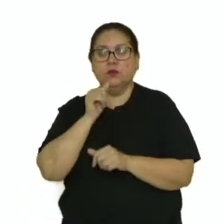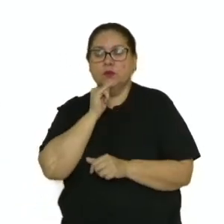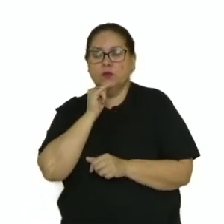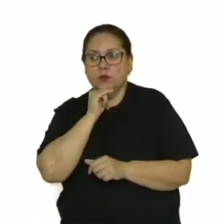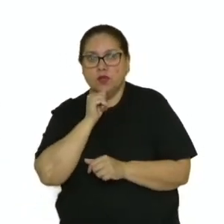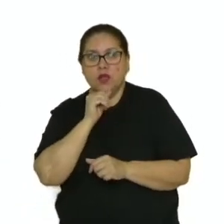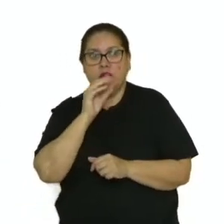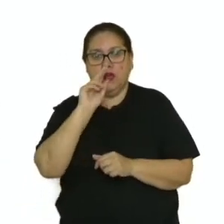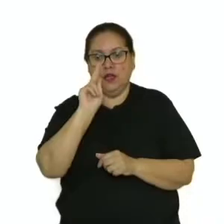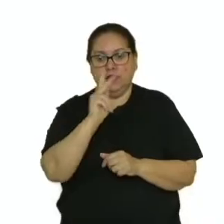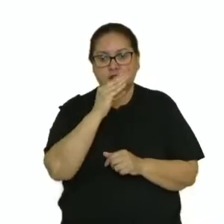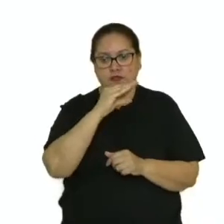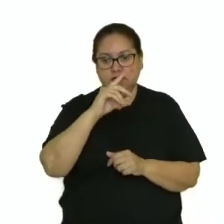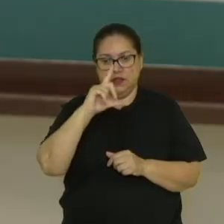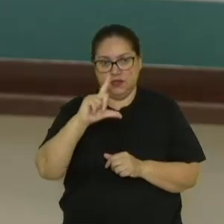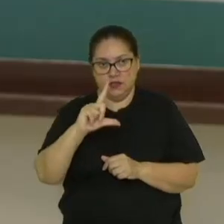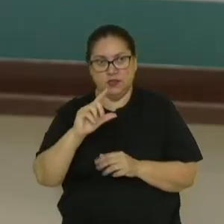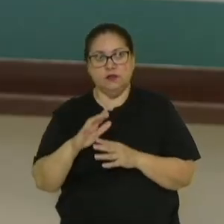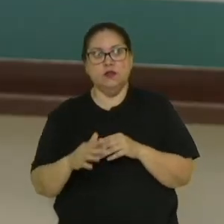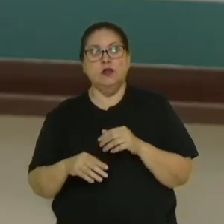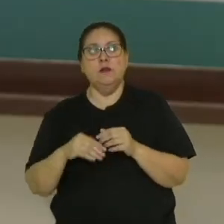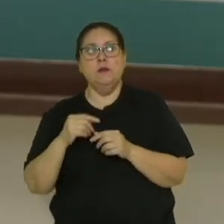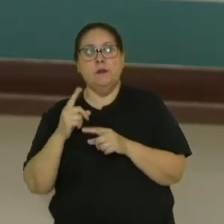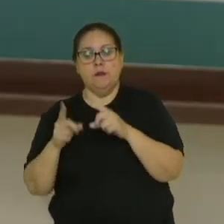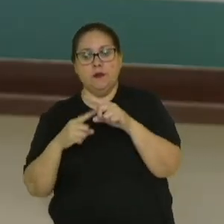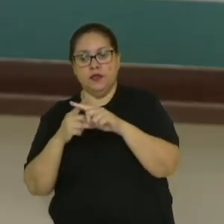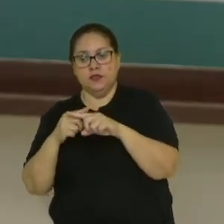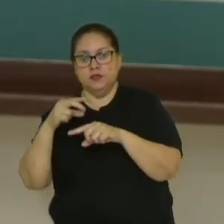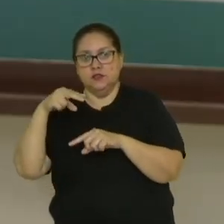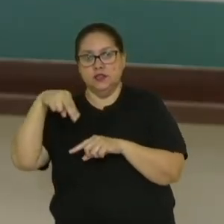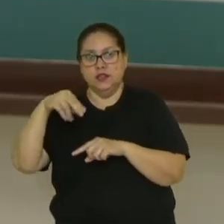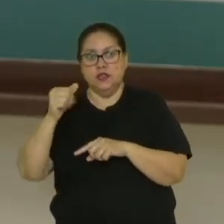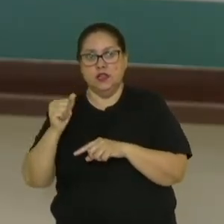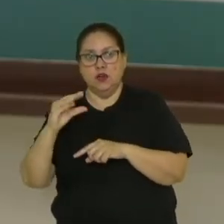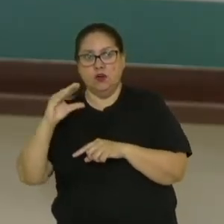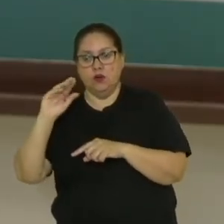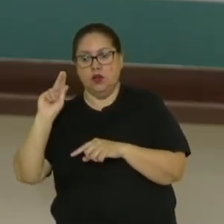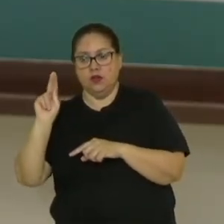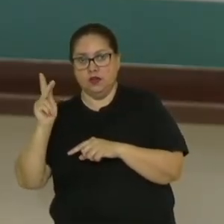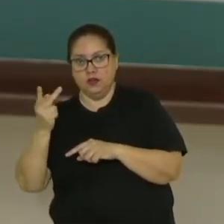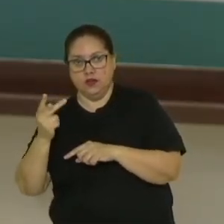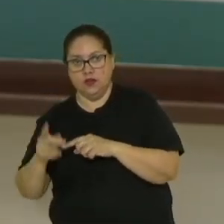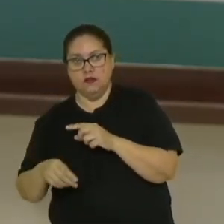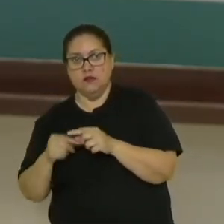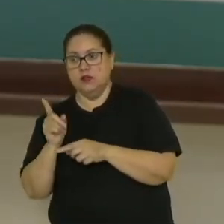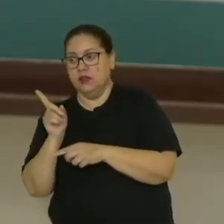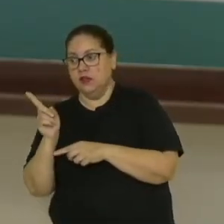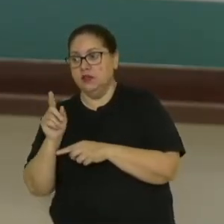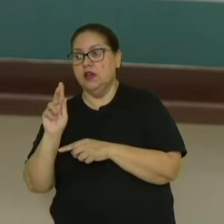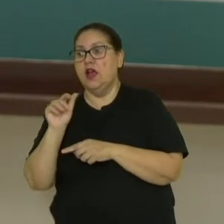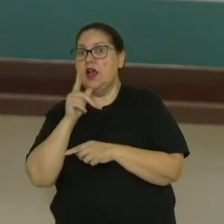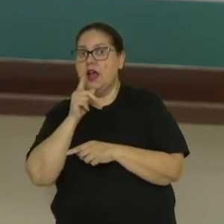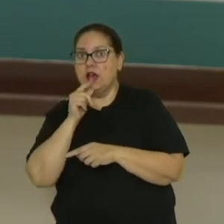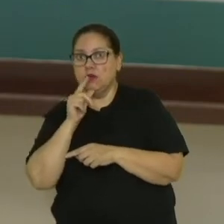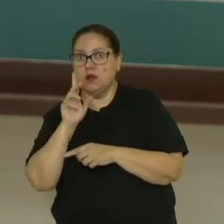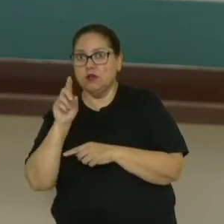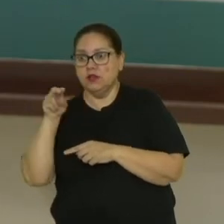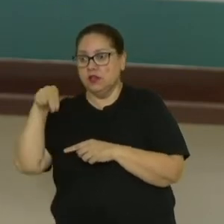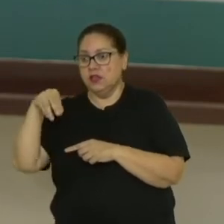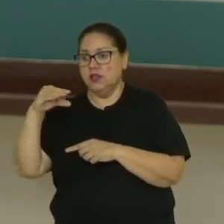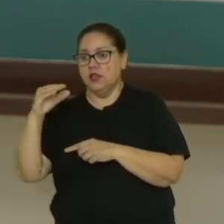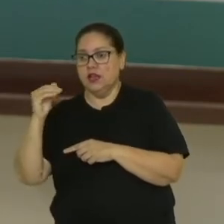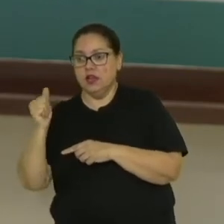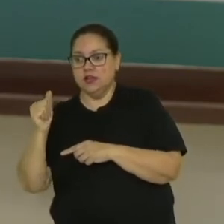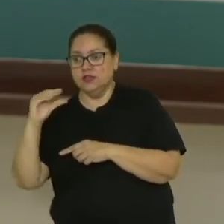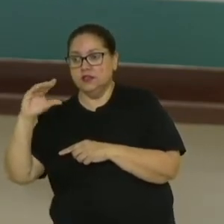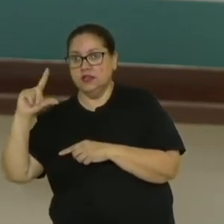o HCl, que é o ácido clorídrico, mais o hidróxido de sódio, né, vai formar a água, e o